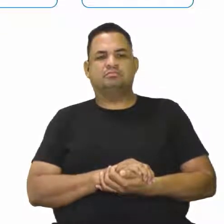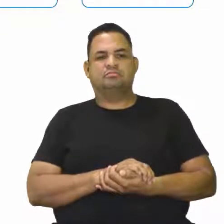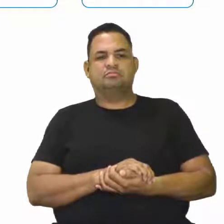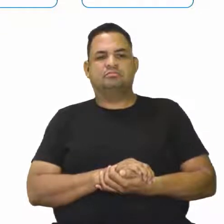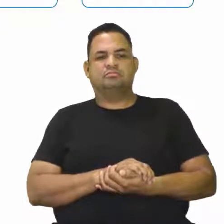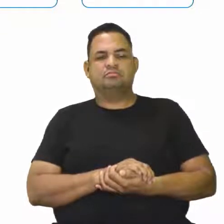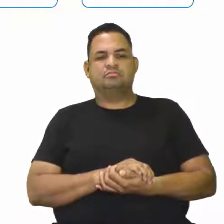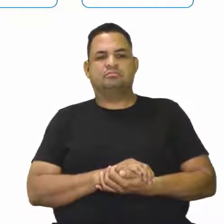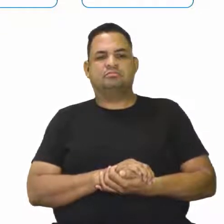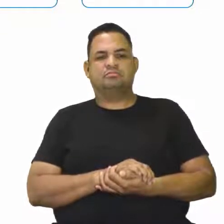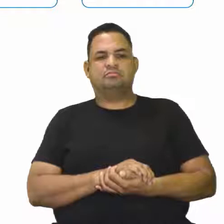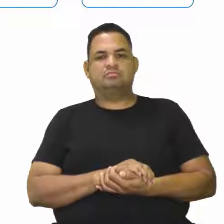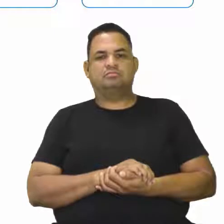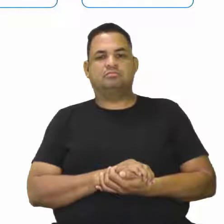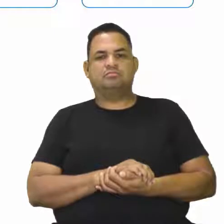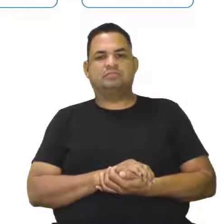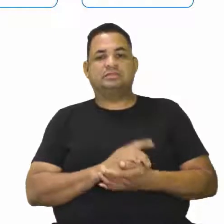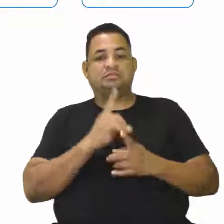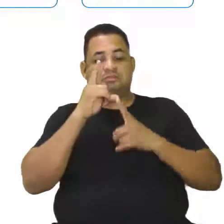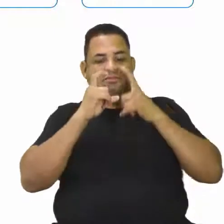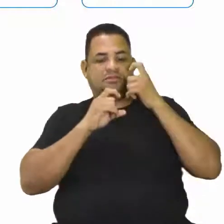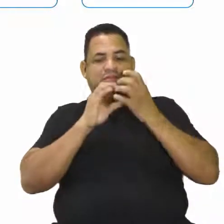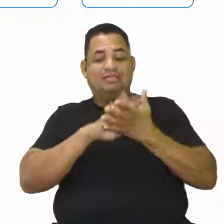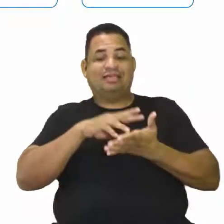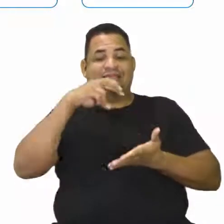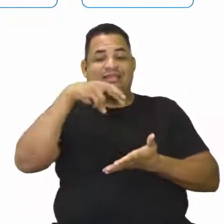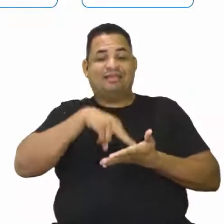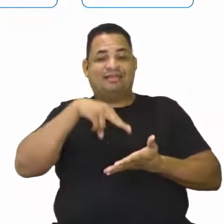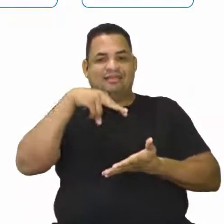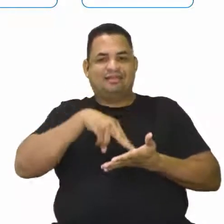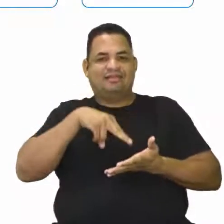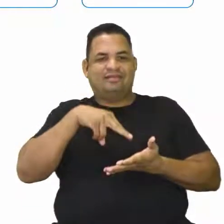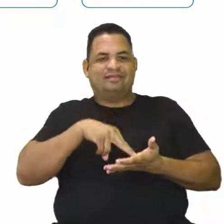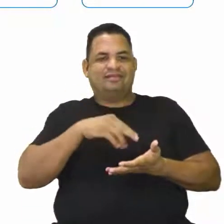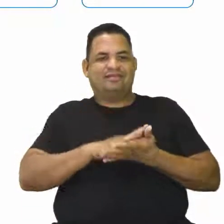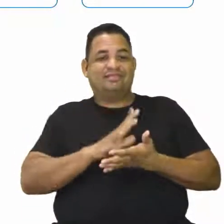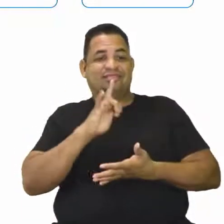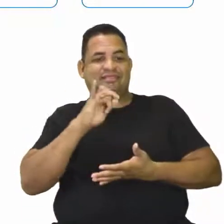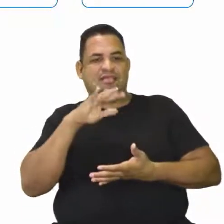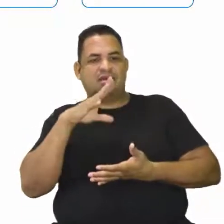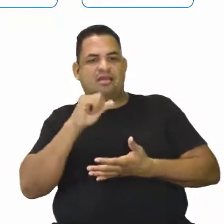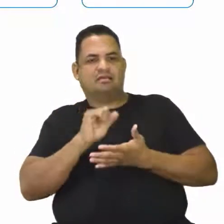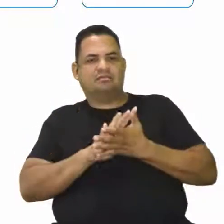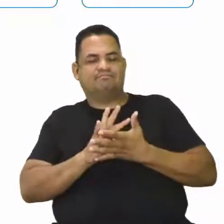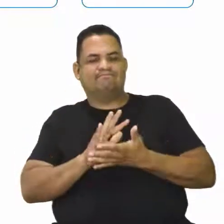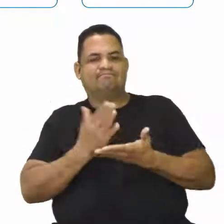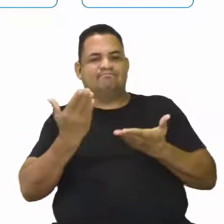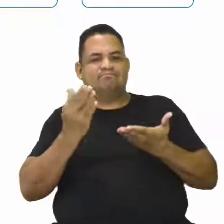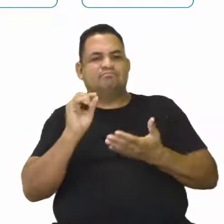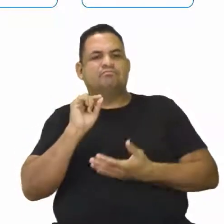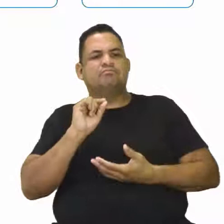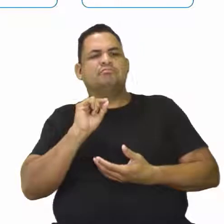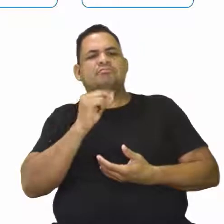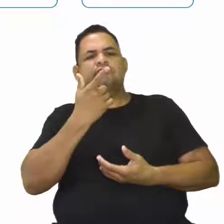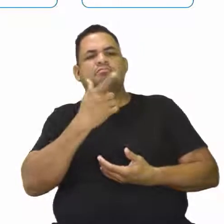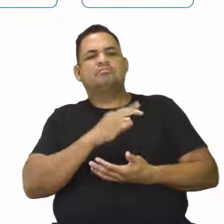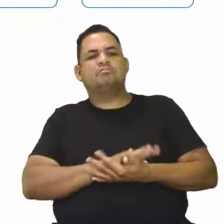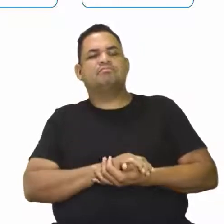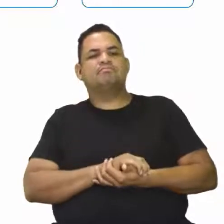expressões de alegria. Que genial! Na verdade, a gente trouxe